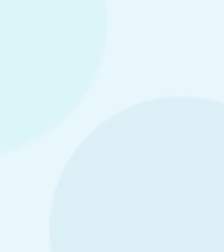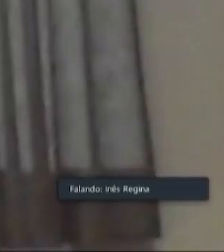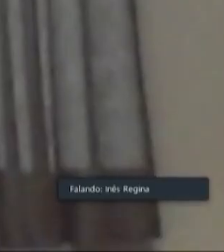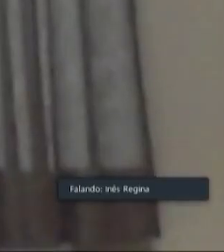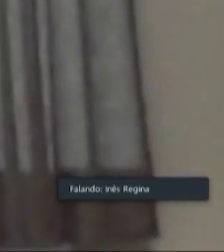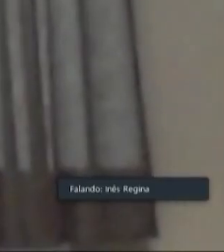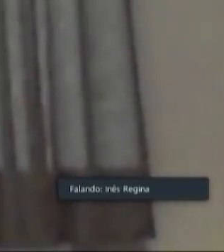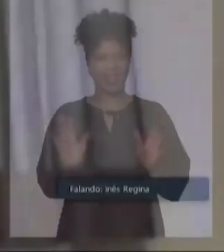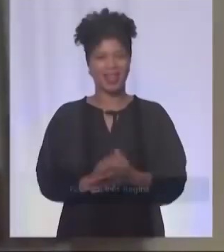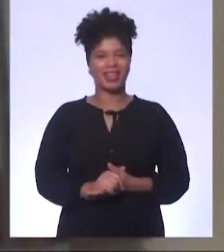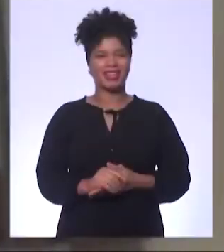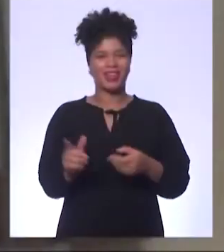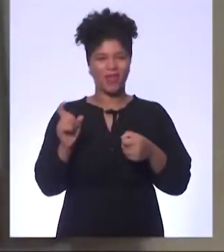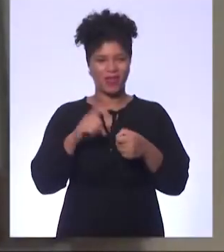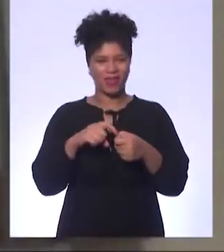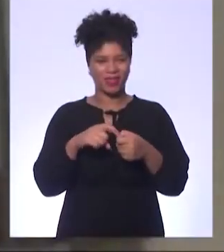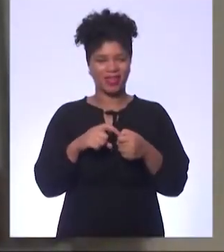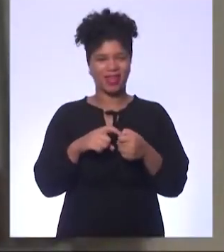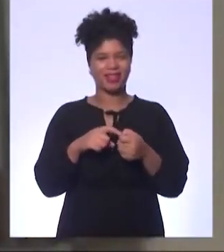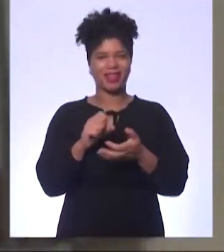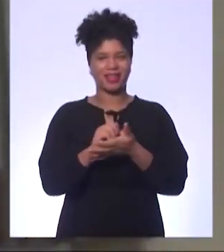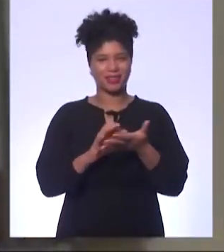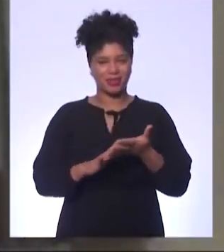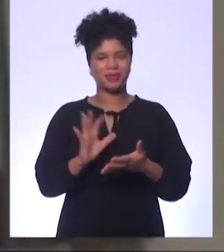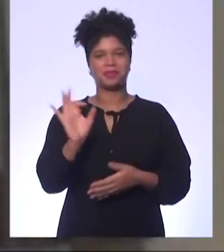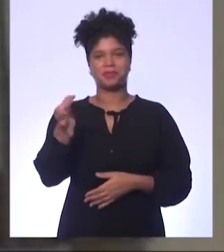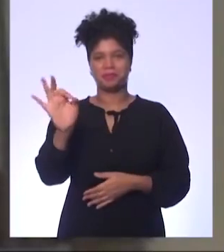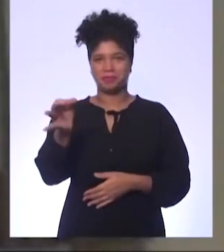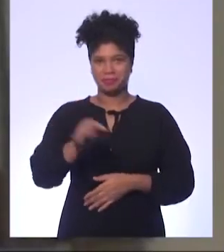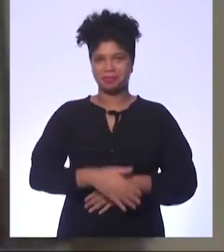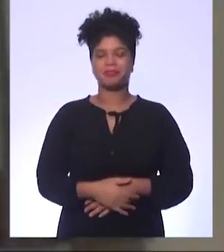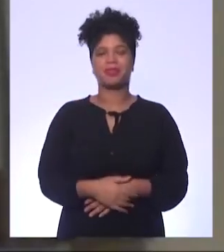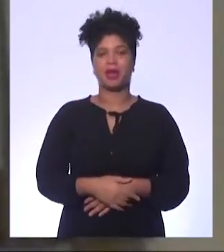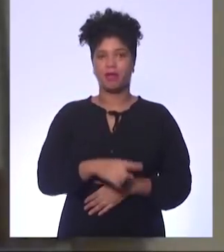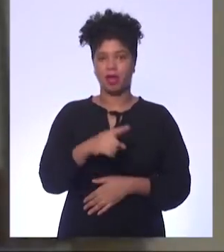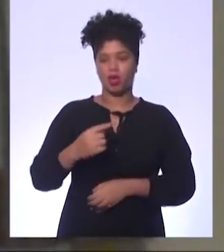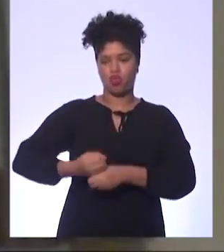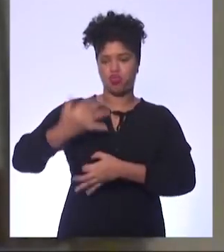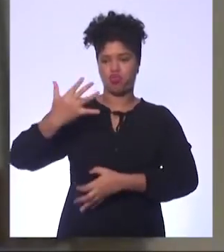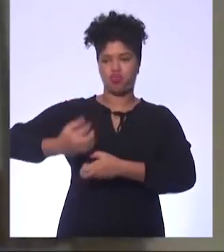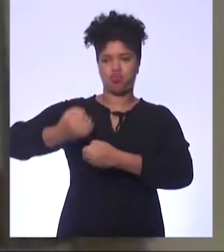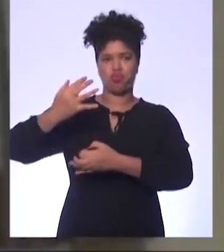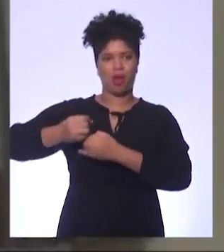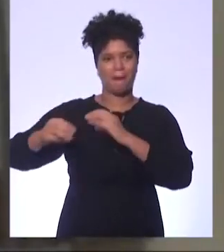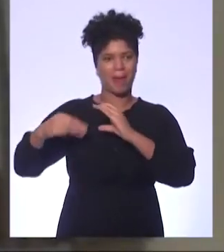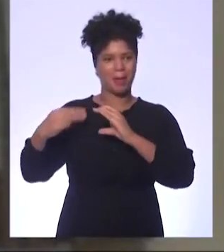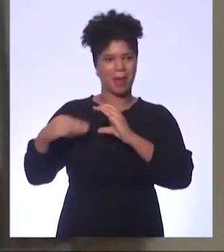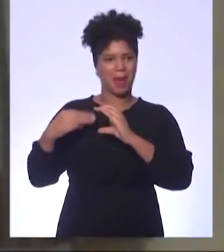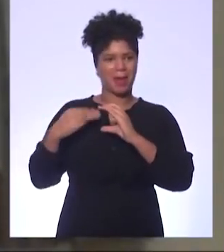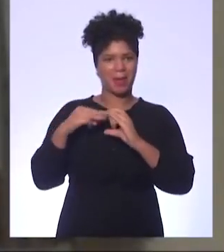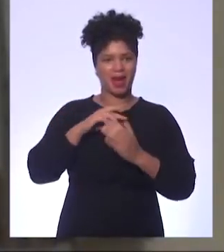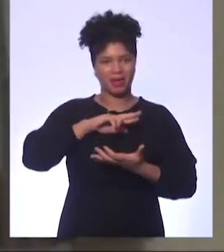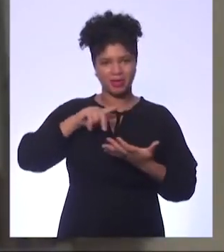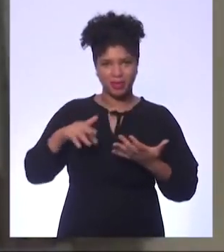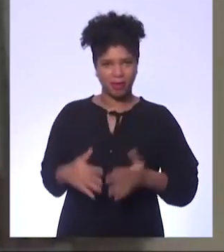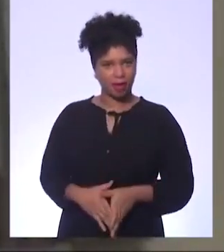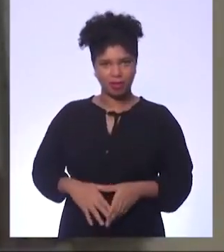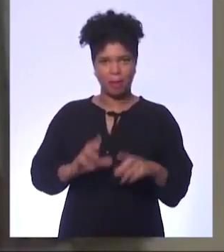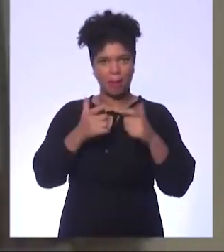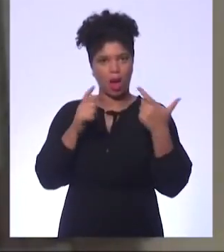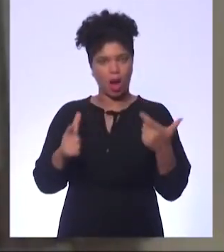Voltamos da atividade. Isso mesmo. Olha, o chat bombou. E todos os alunos estão colocando